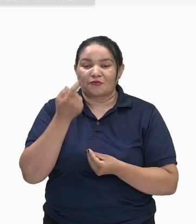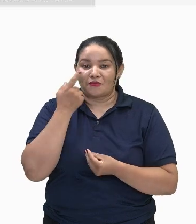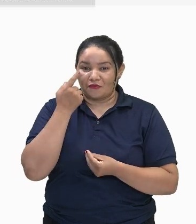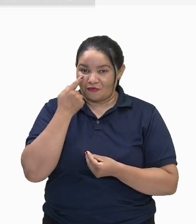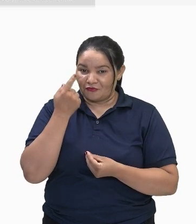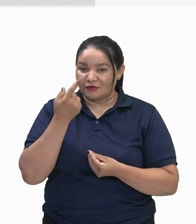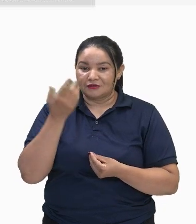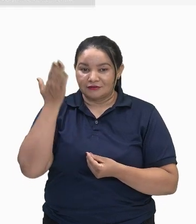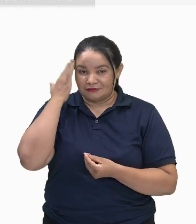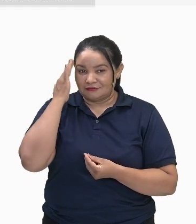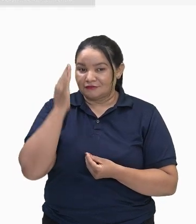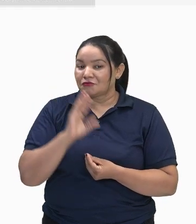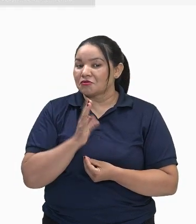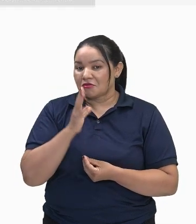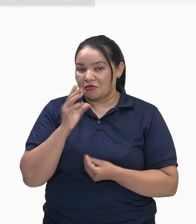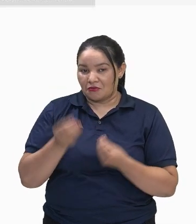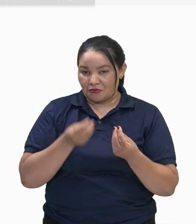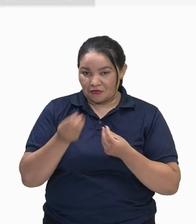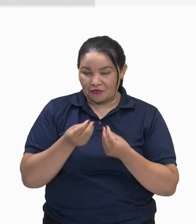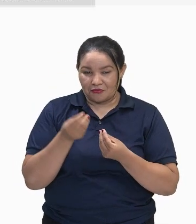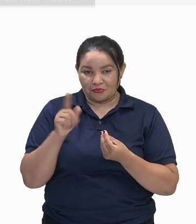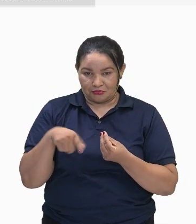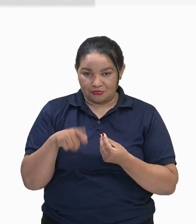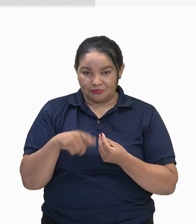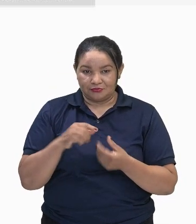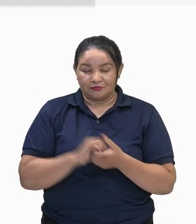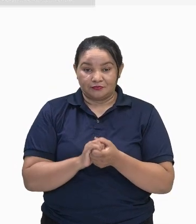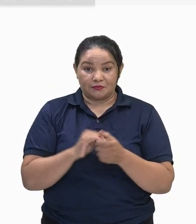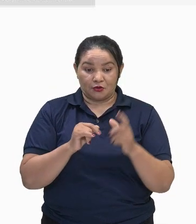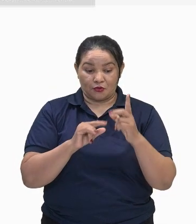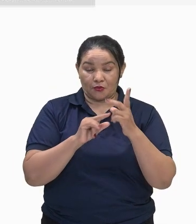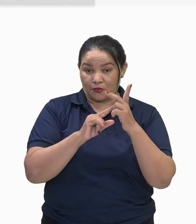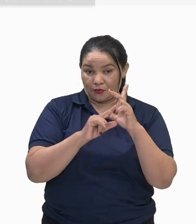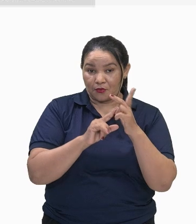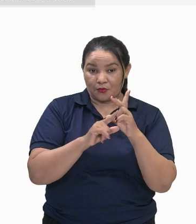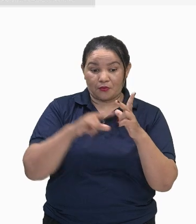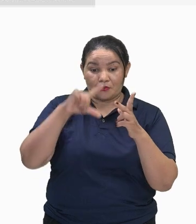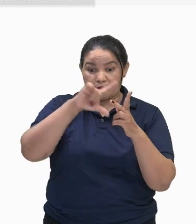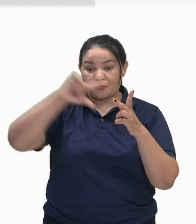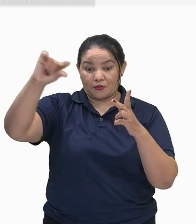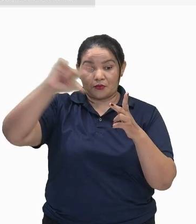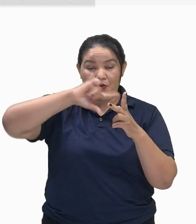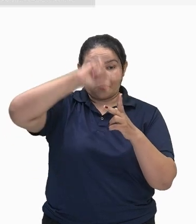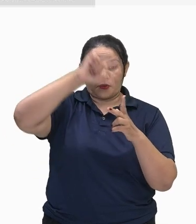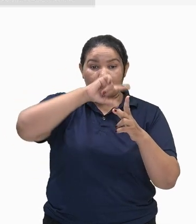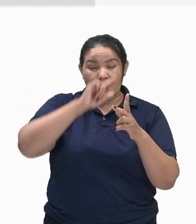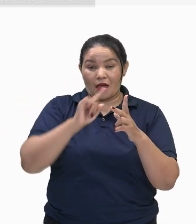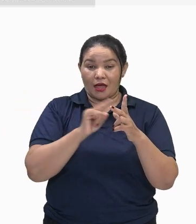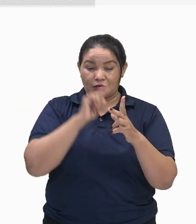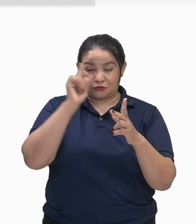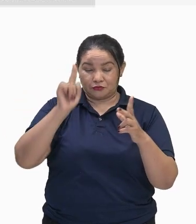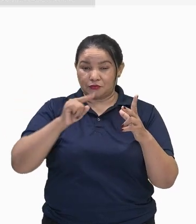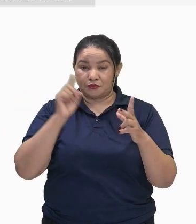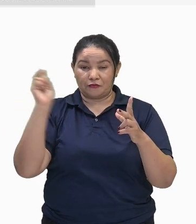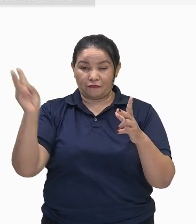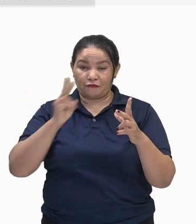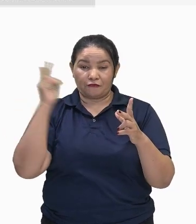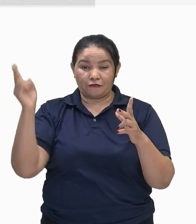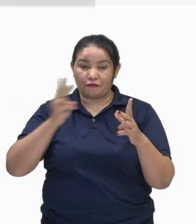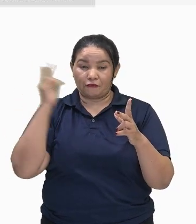como acontece. As pás das turbinas eólicas giram quando o vento as